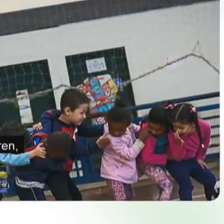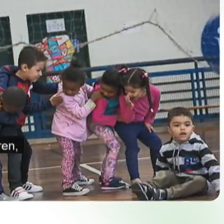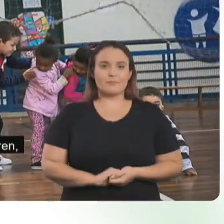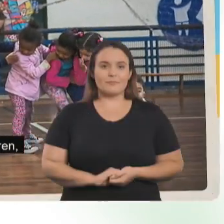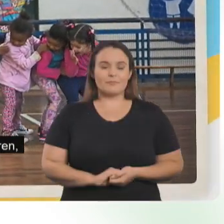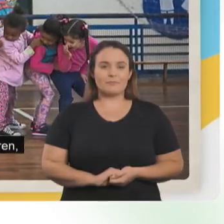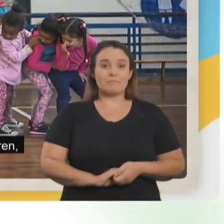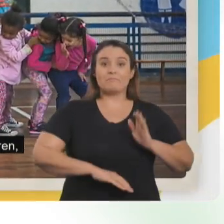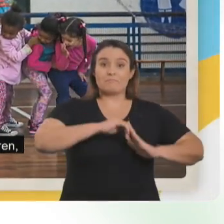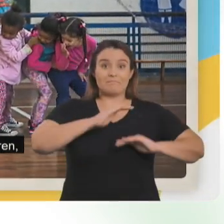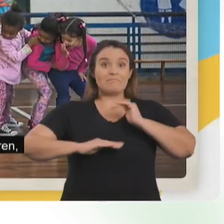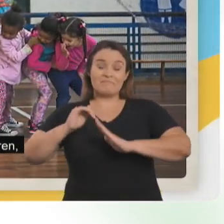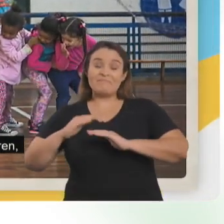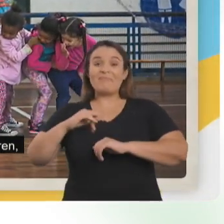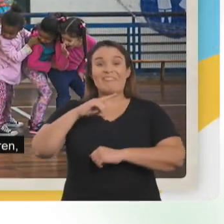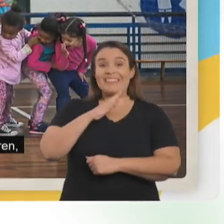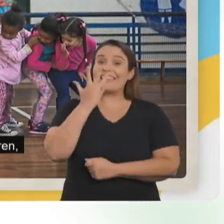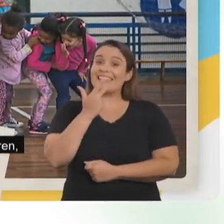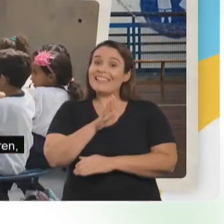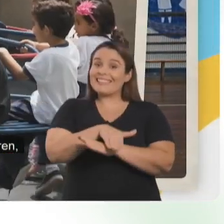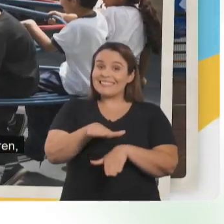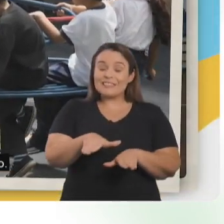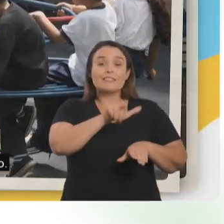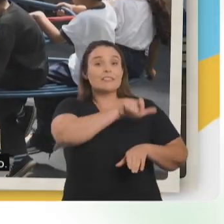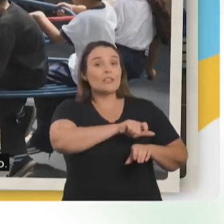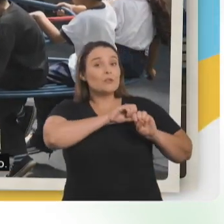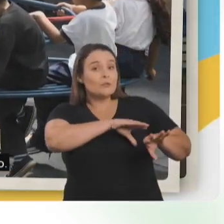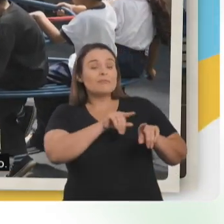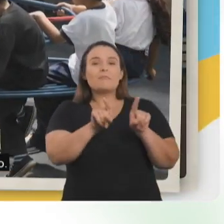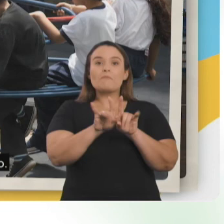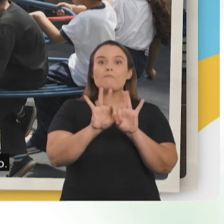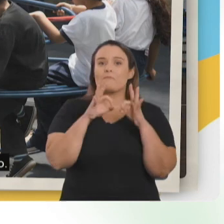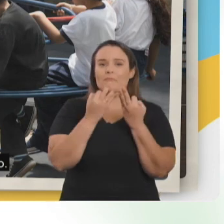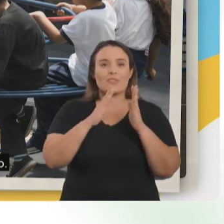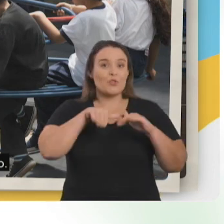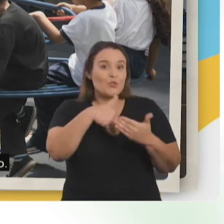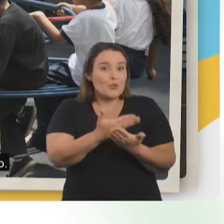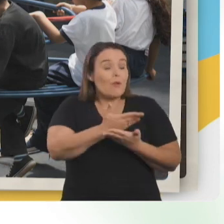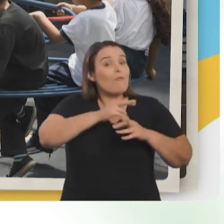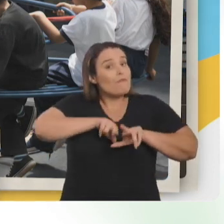As ações envolvem crianças, educadores e famílias de diversas escolas de São Paulo.